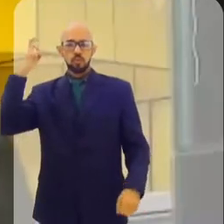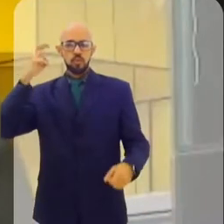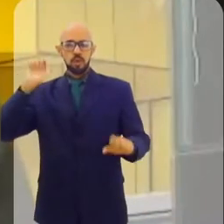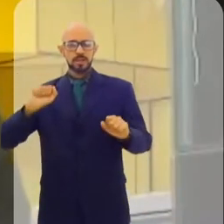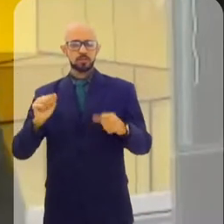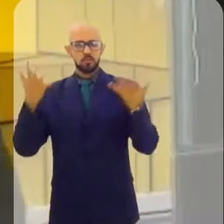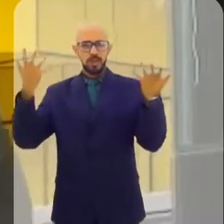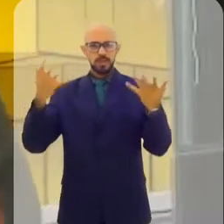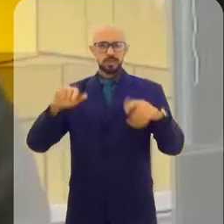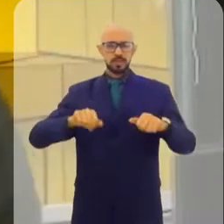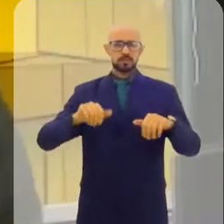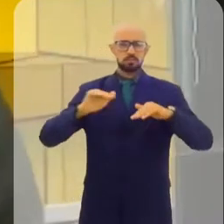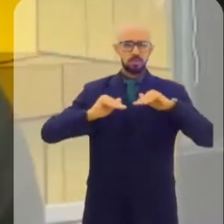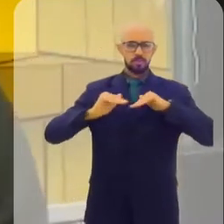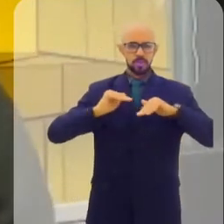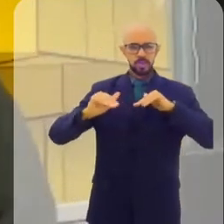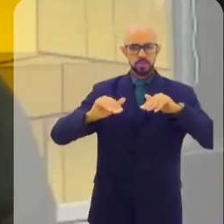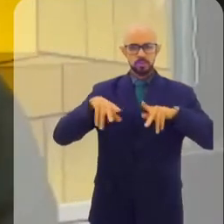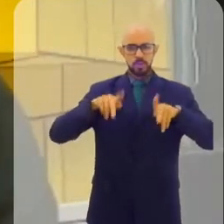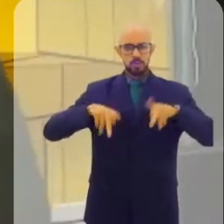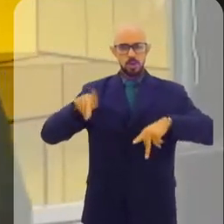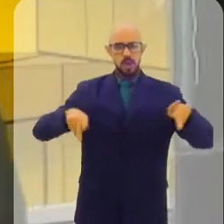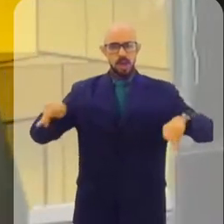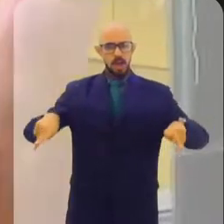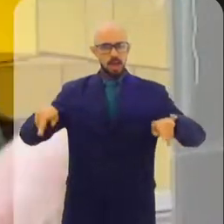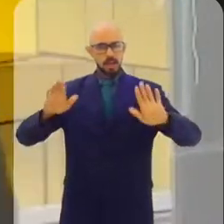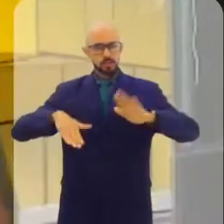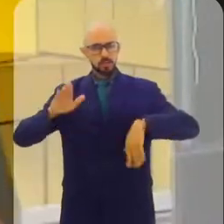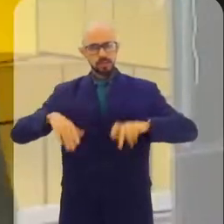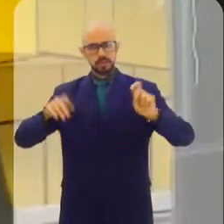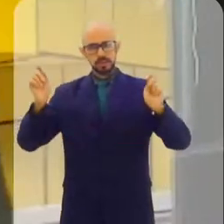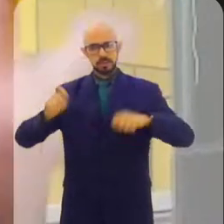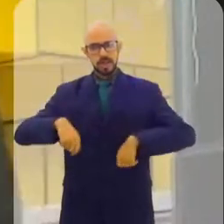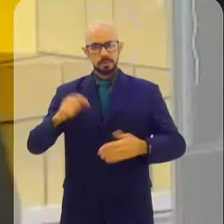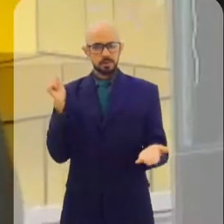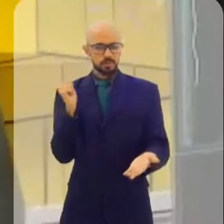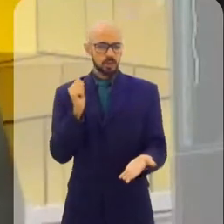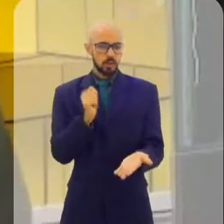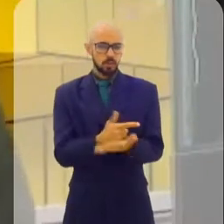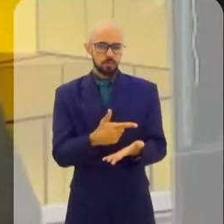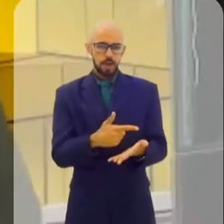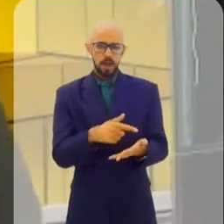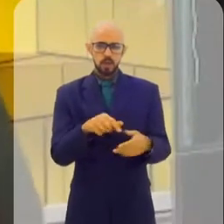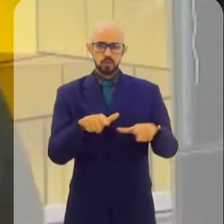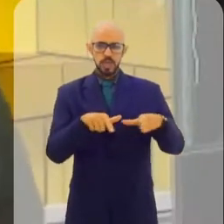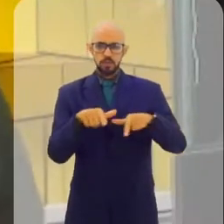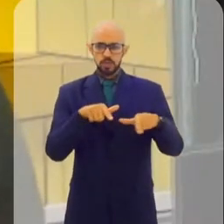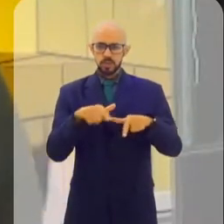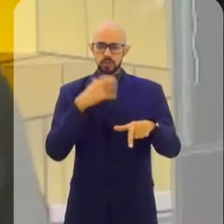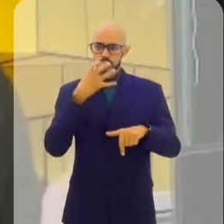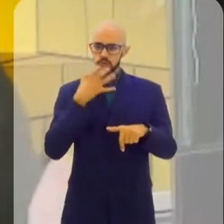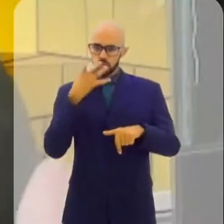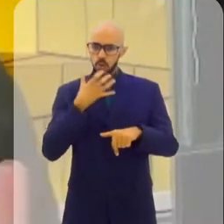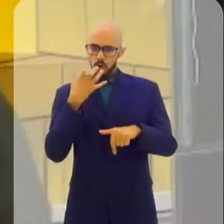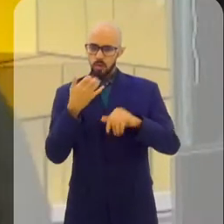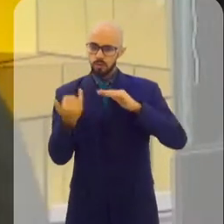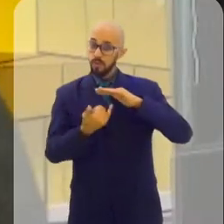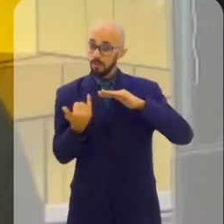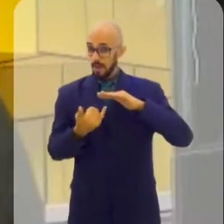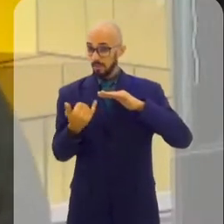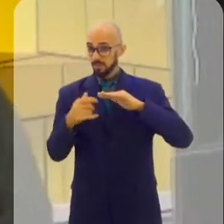para as festas, movimentos populares e tal, a gente consegue contratar, às vezes, um serviço de som